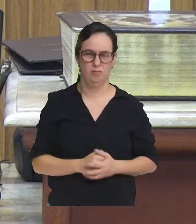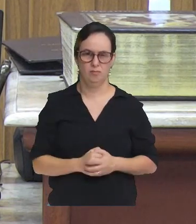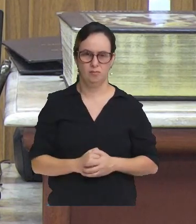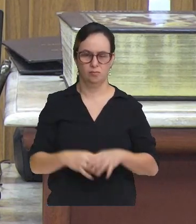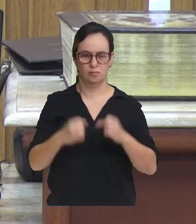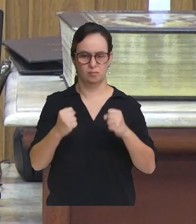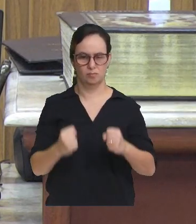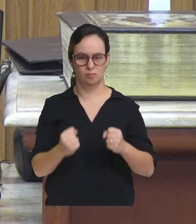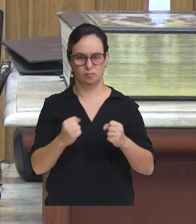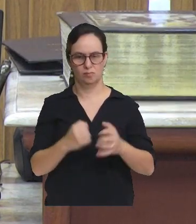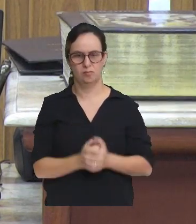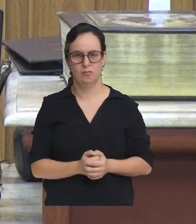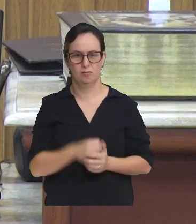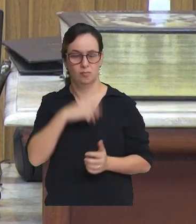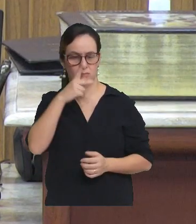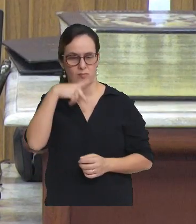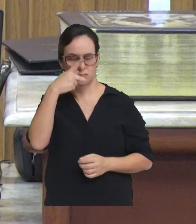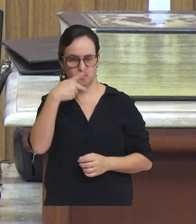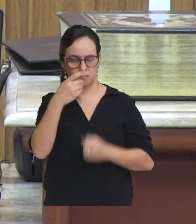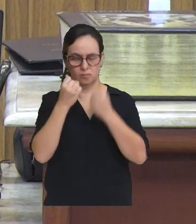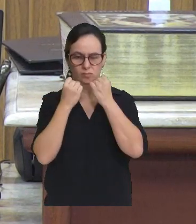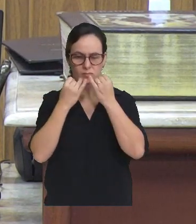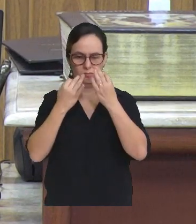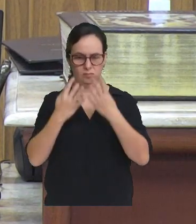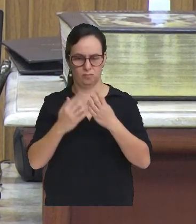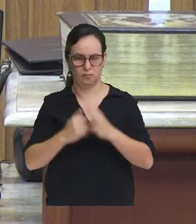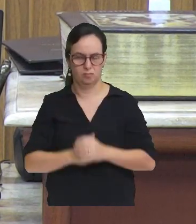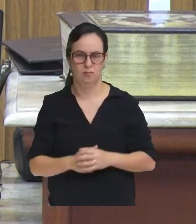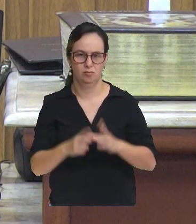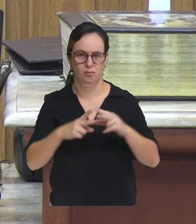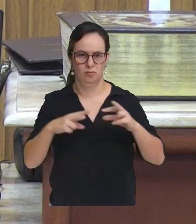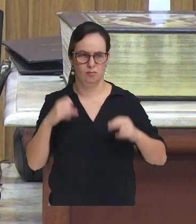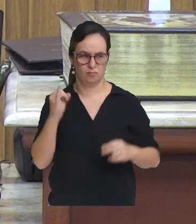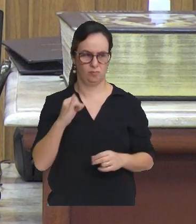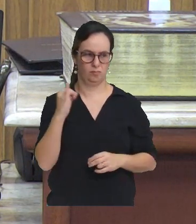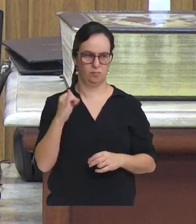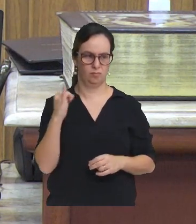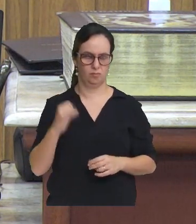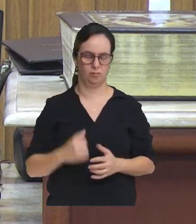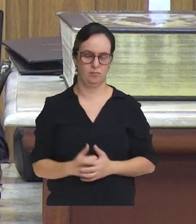contribuir também para esse tema que é tão importante. Muito obrigado, senhor presidente.